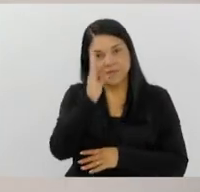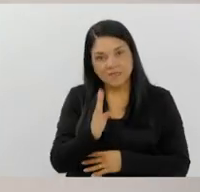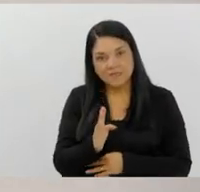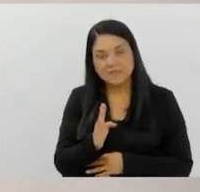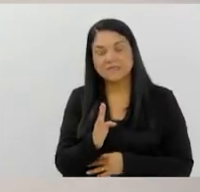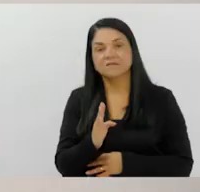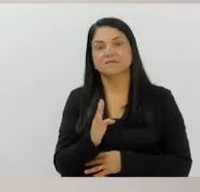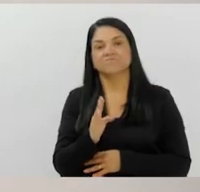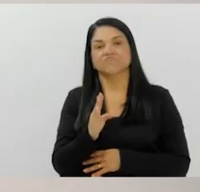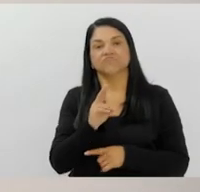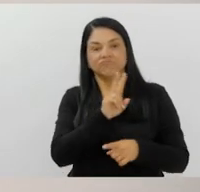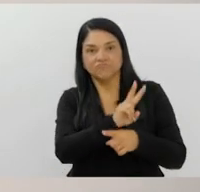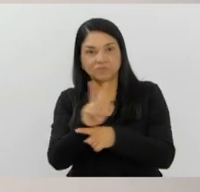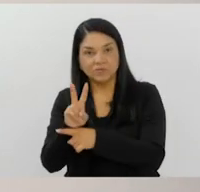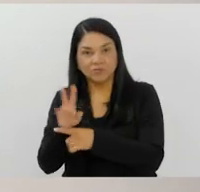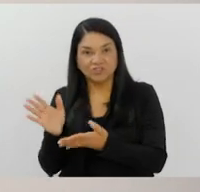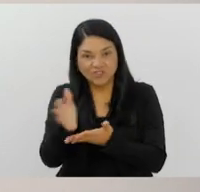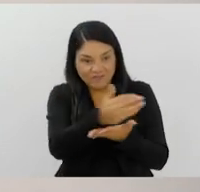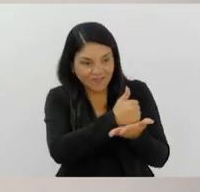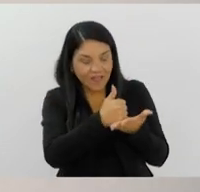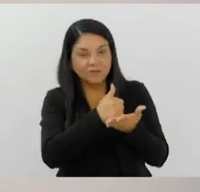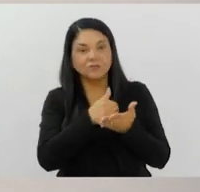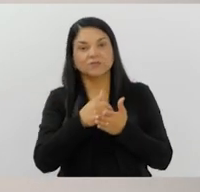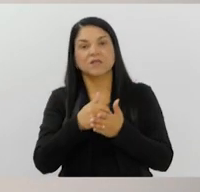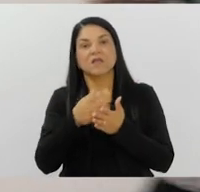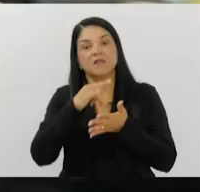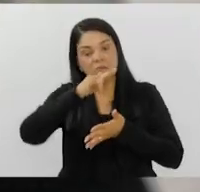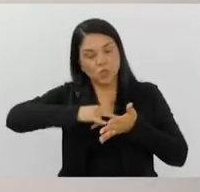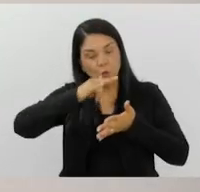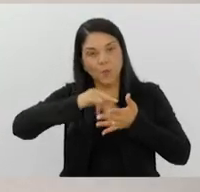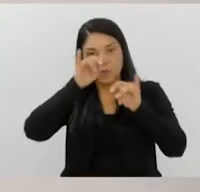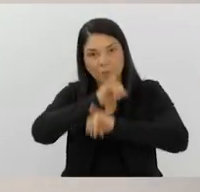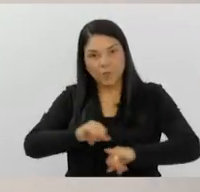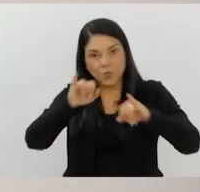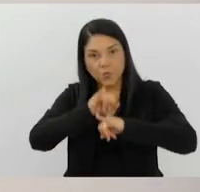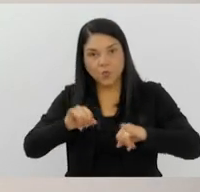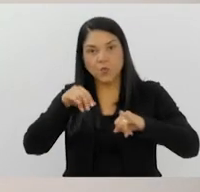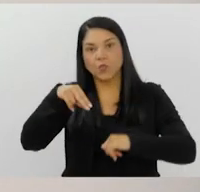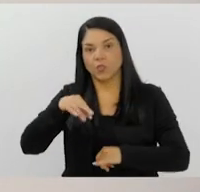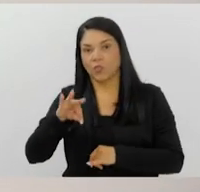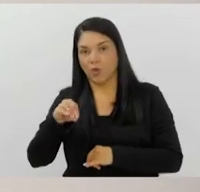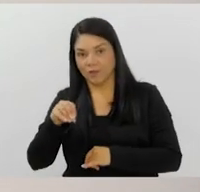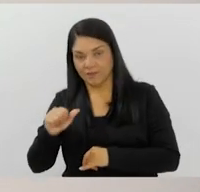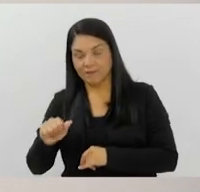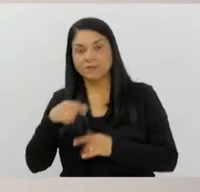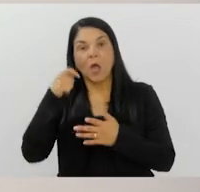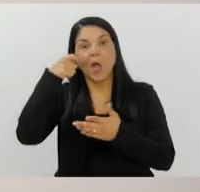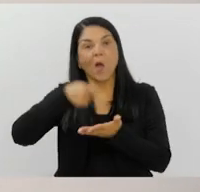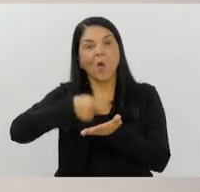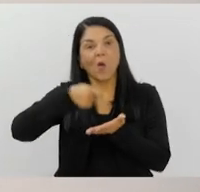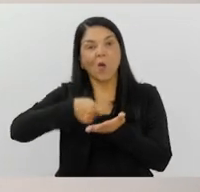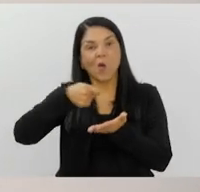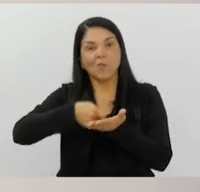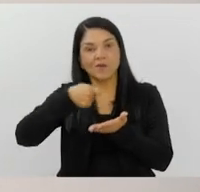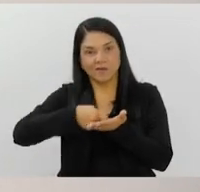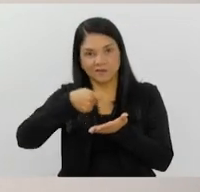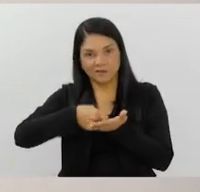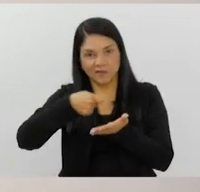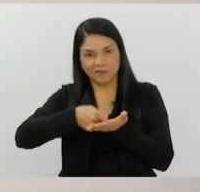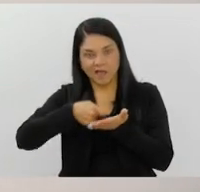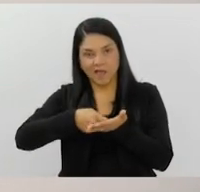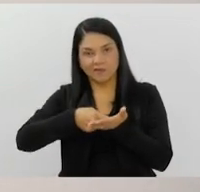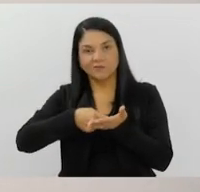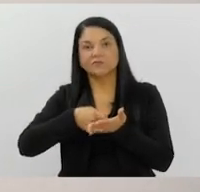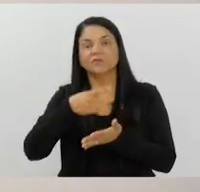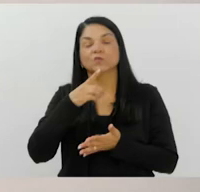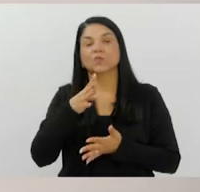nota eh em referência ao a a obrigatoriedade da da do uso